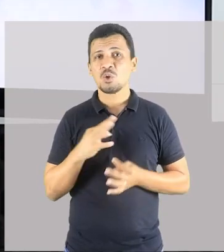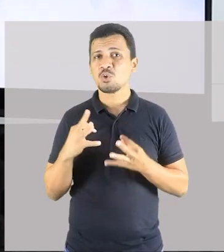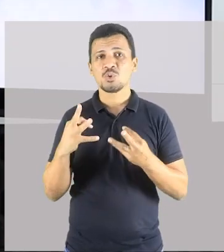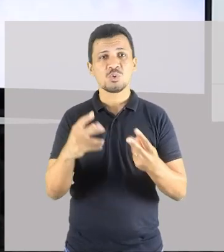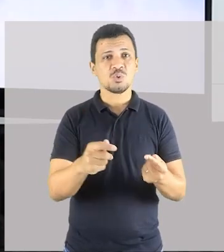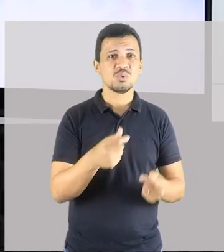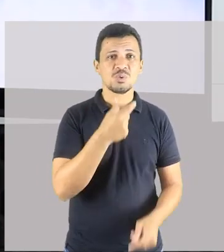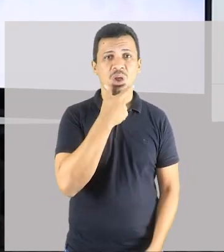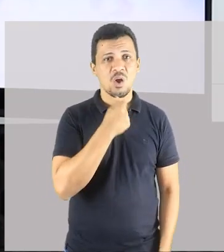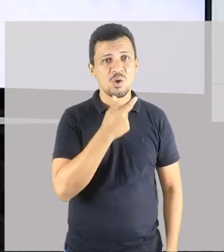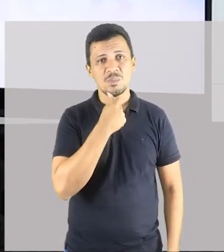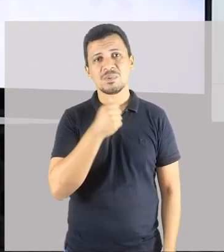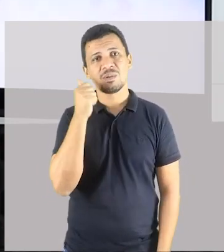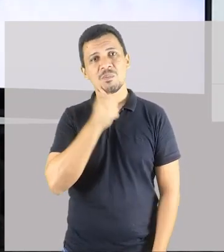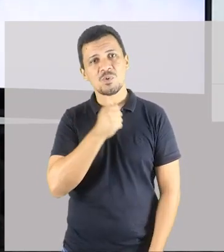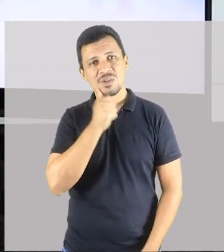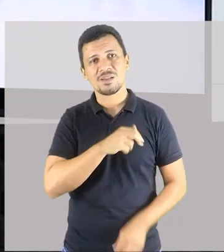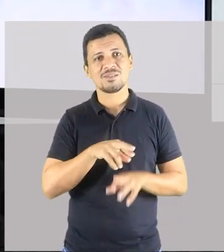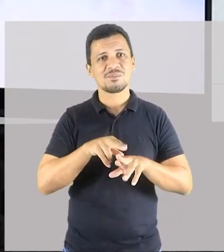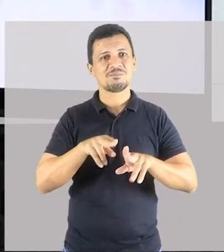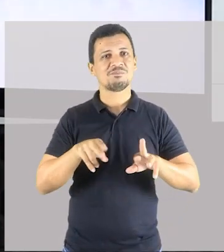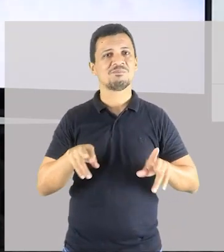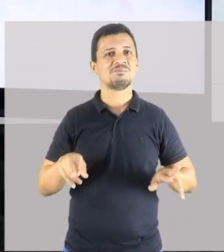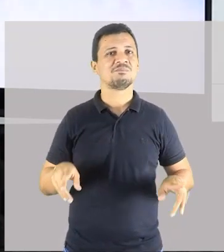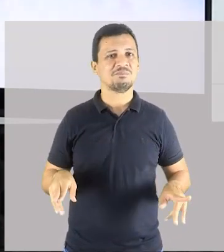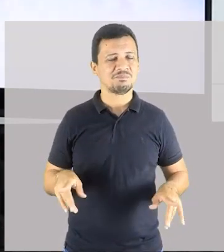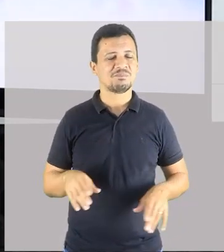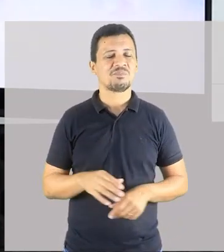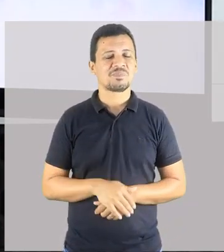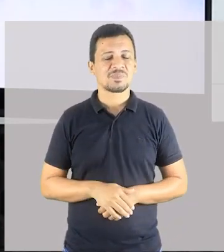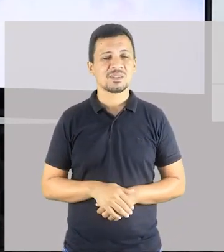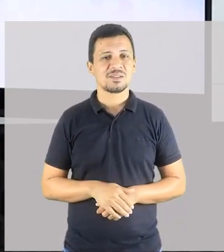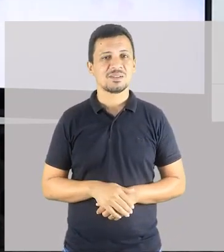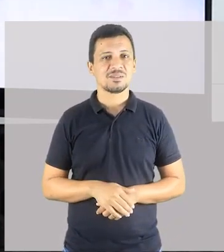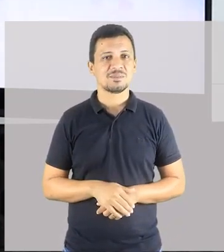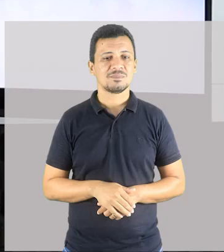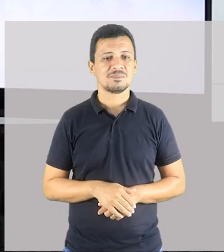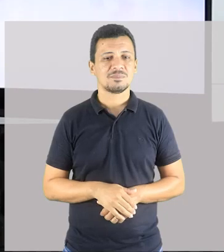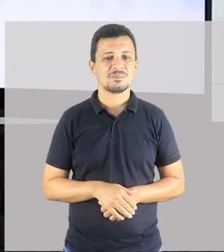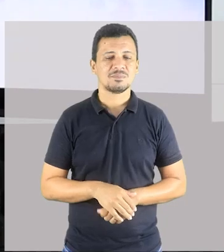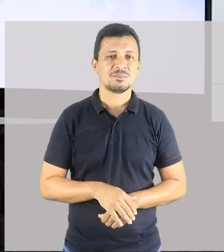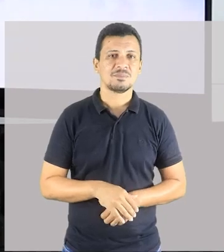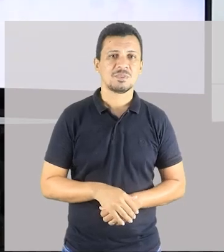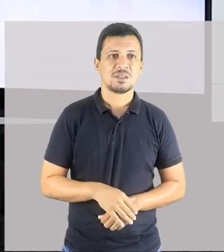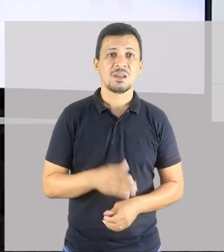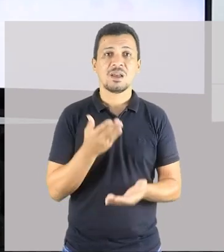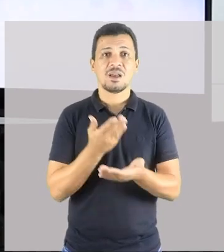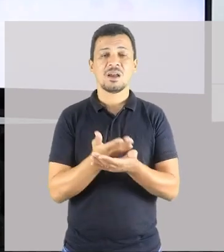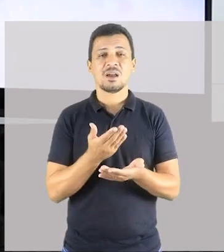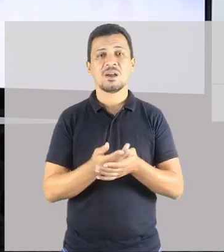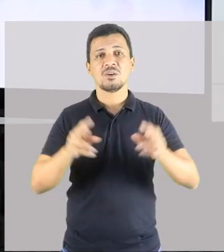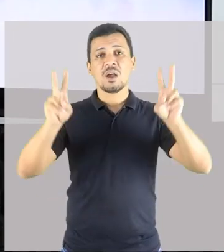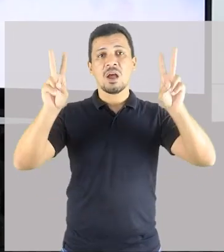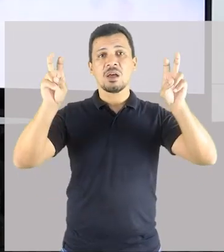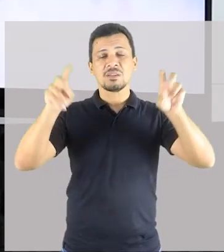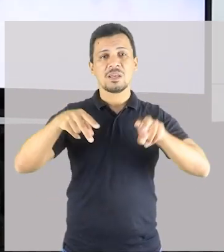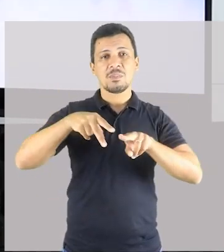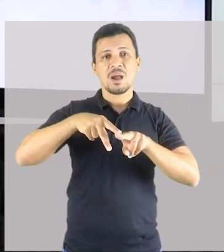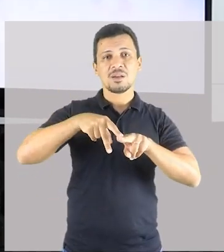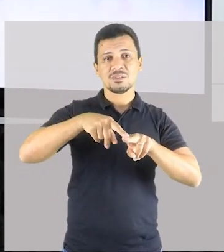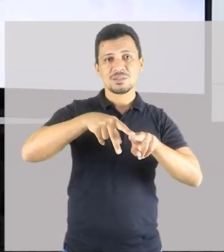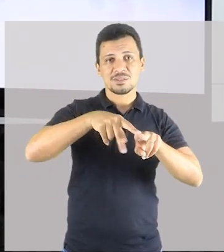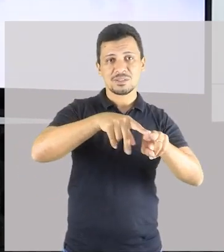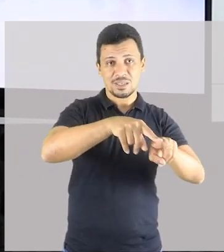sexos, né? Em todos os gêneros, tá bom? Então essa foi a aula sobre skate de hoje.